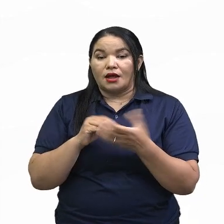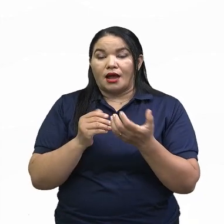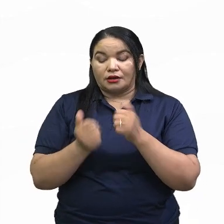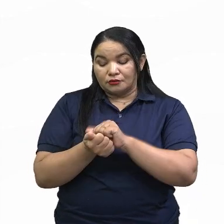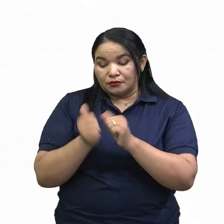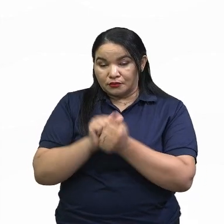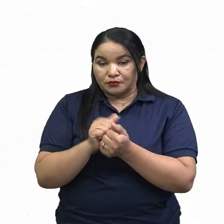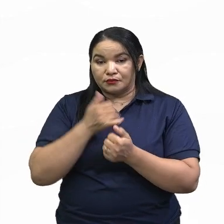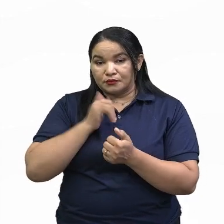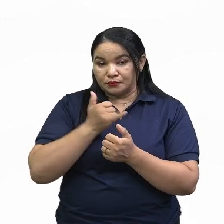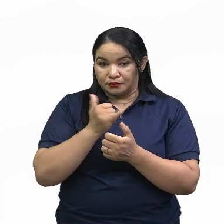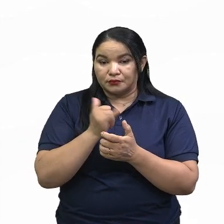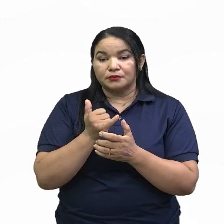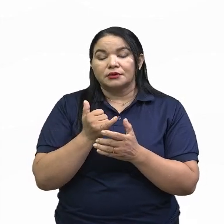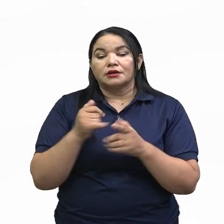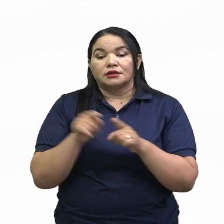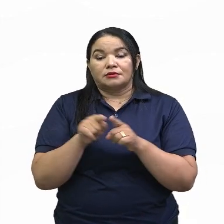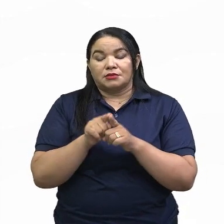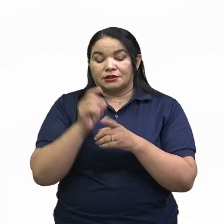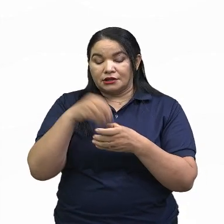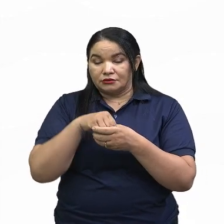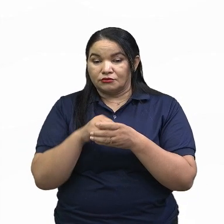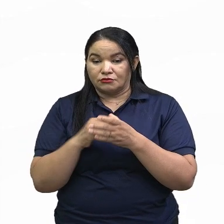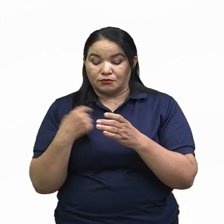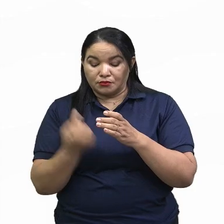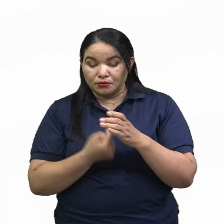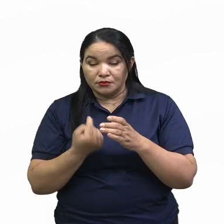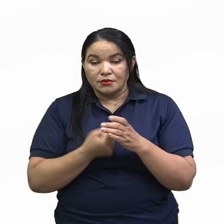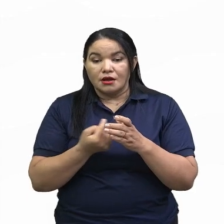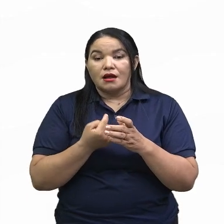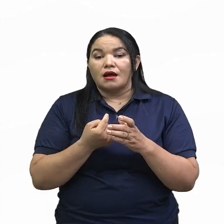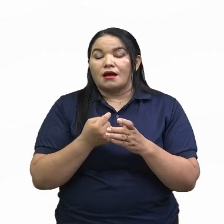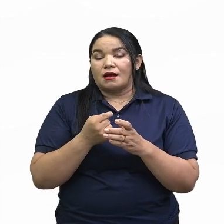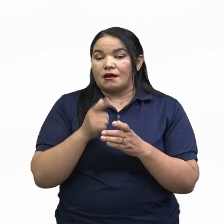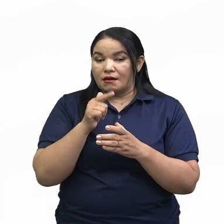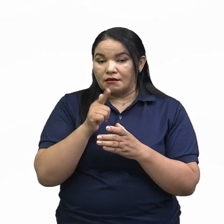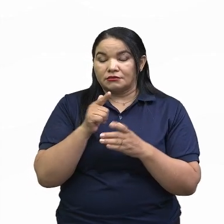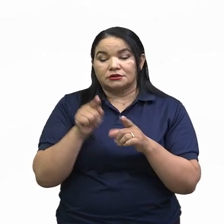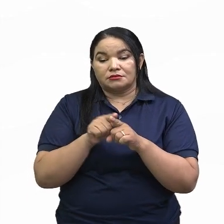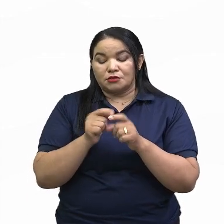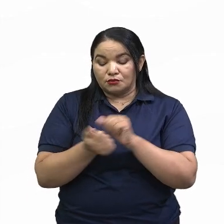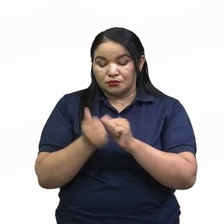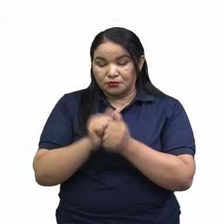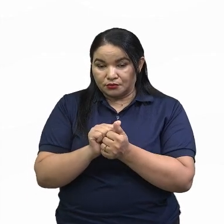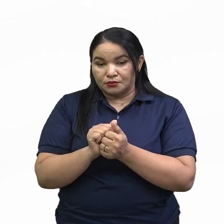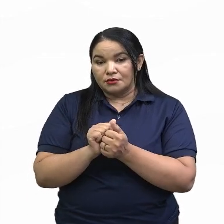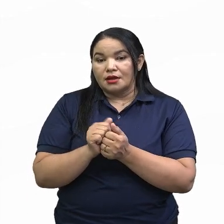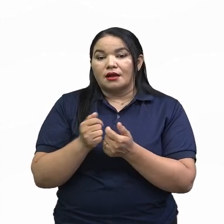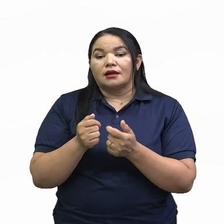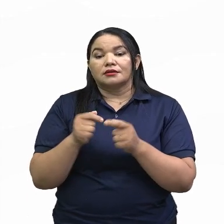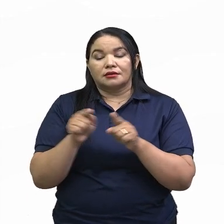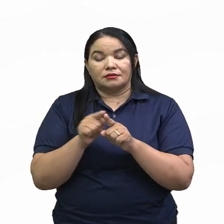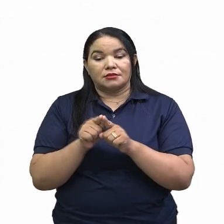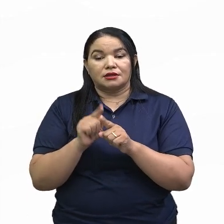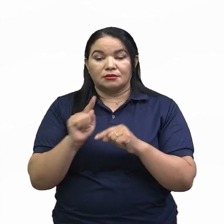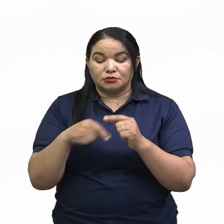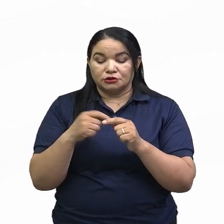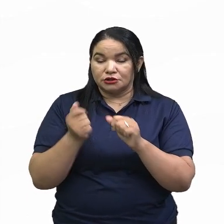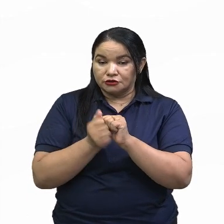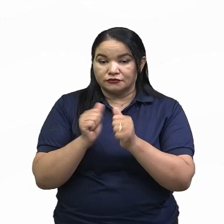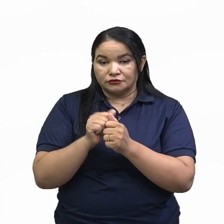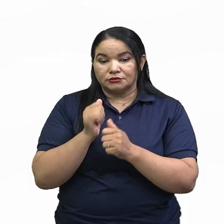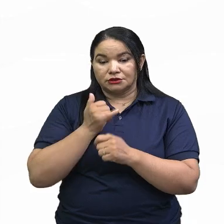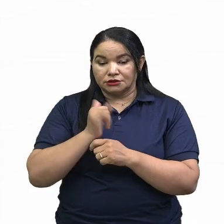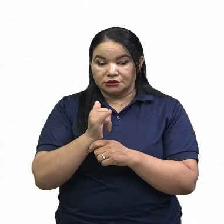energia potencial da água armazenada nos reservatórios em energia cinética e, por fim, em energia elétrica. A